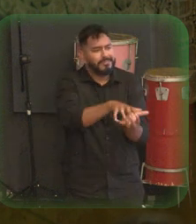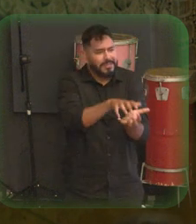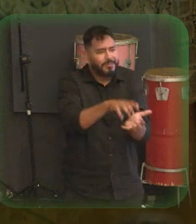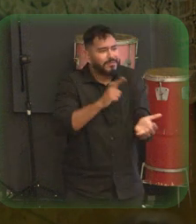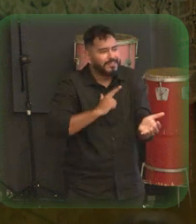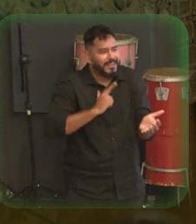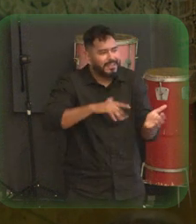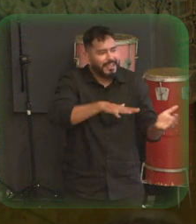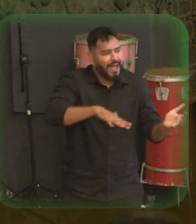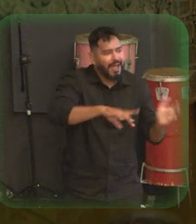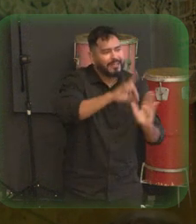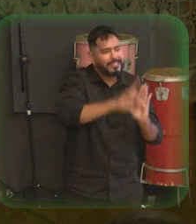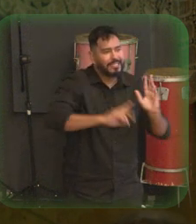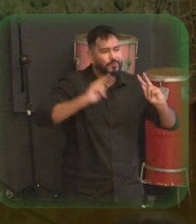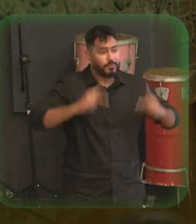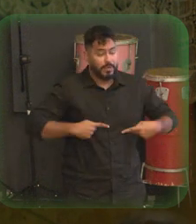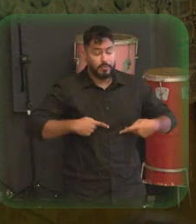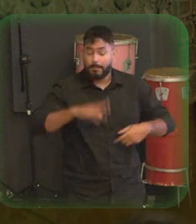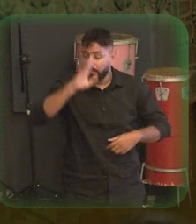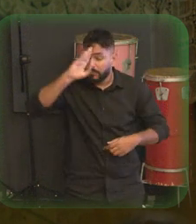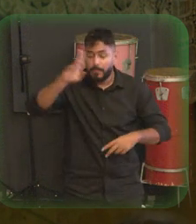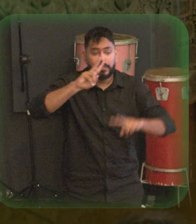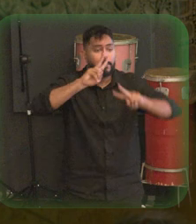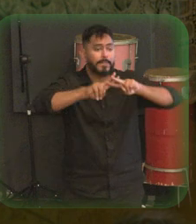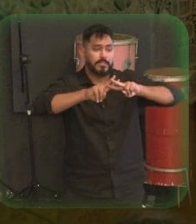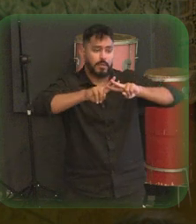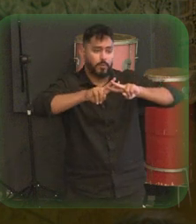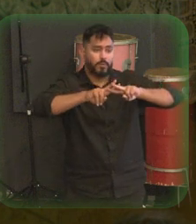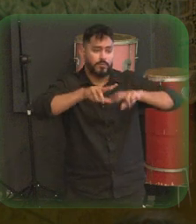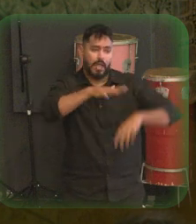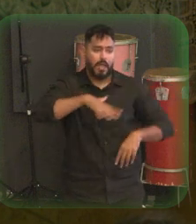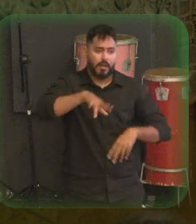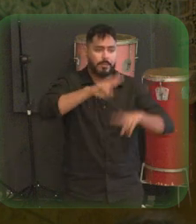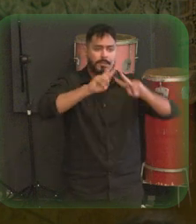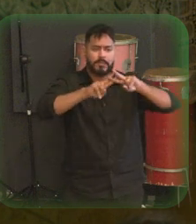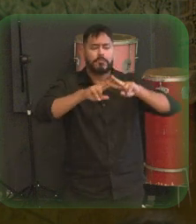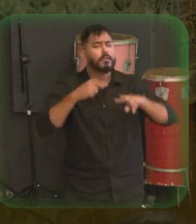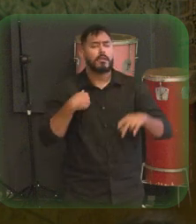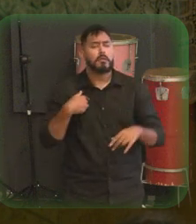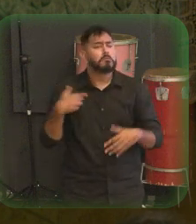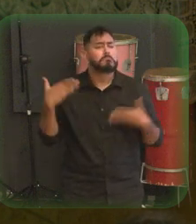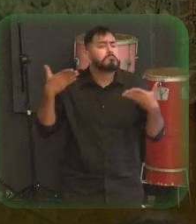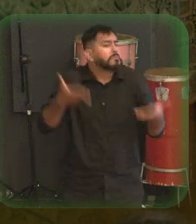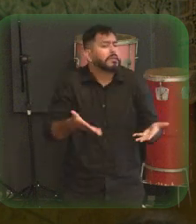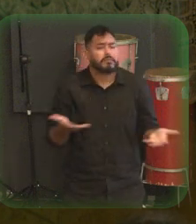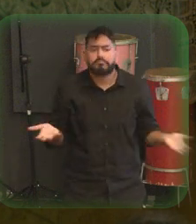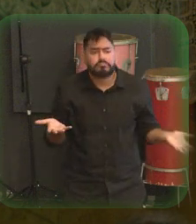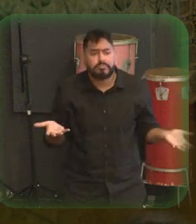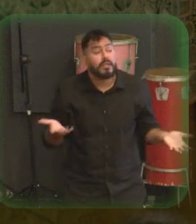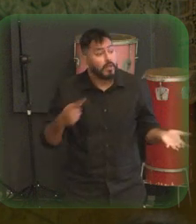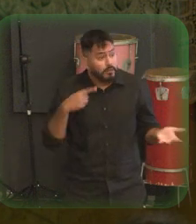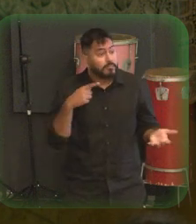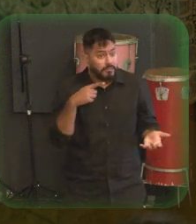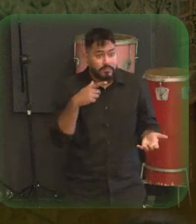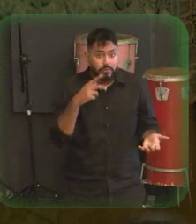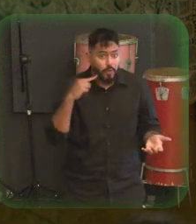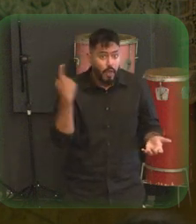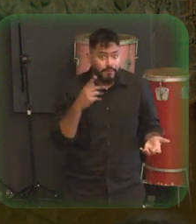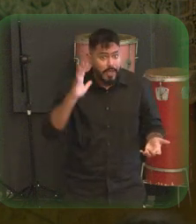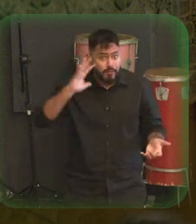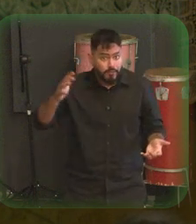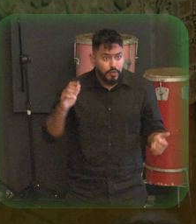né, fundamentalmente, na questão prisional. O que eu vim aqui fazer? Eu vim aqui dizer o seguinte, a gente vai resolver isso